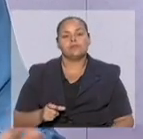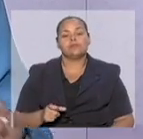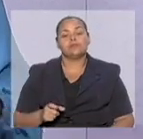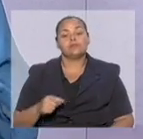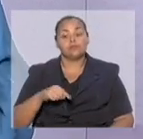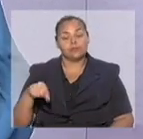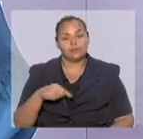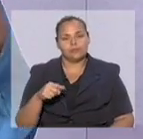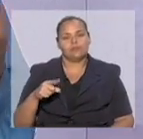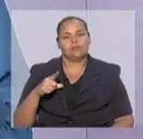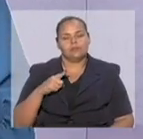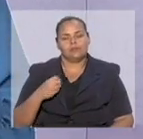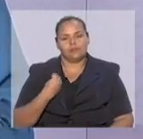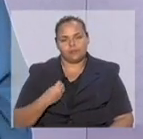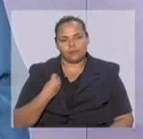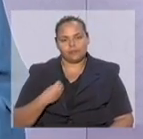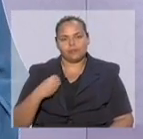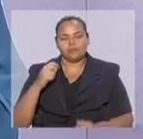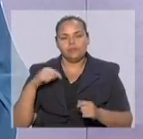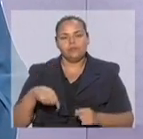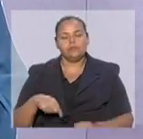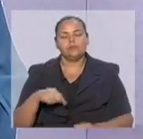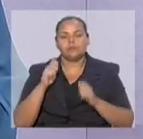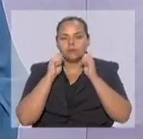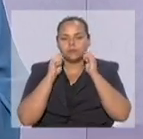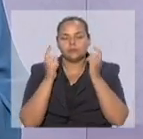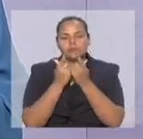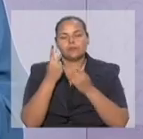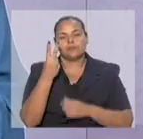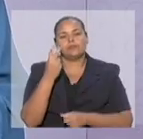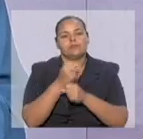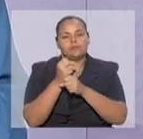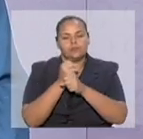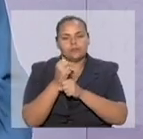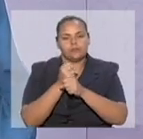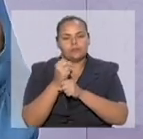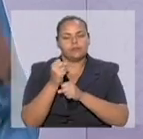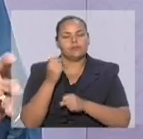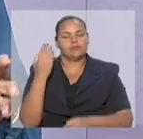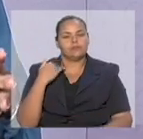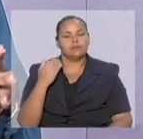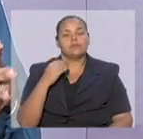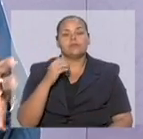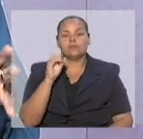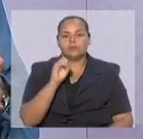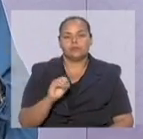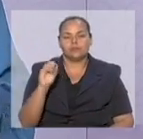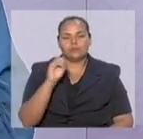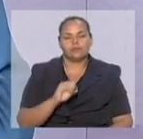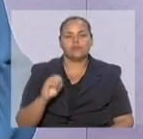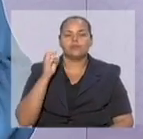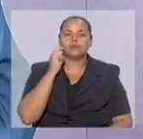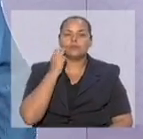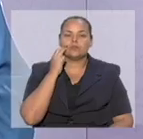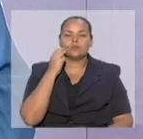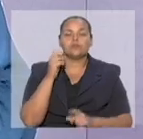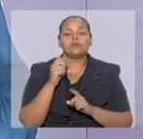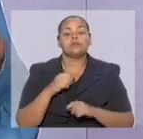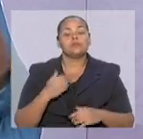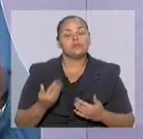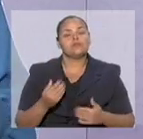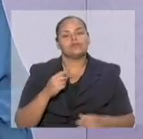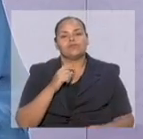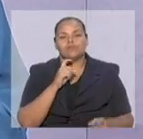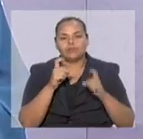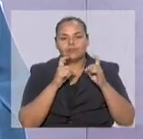gente participou nessa casa do evento há 2 anos, no Outubro Rosa. E foram levantadas